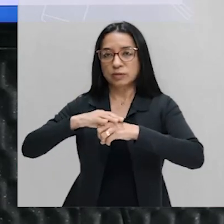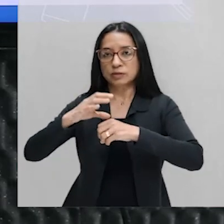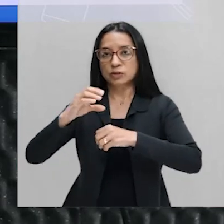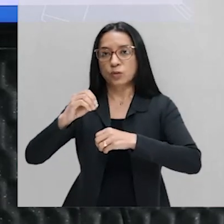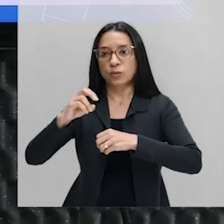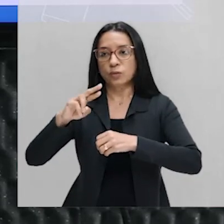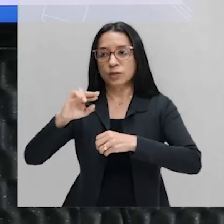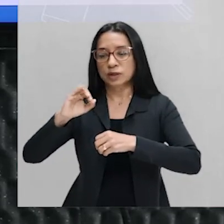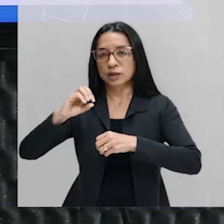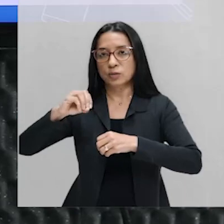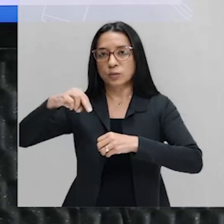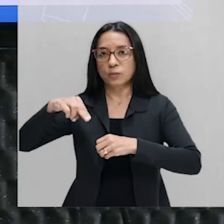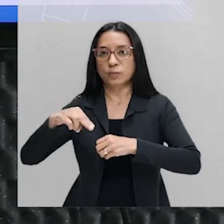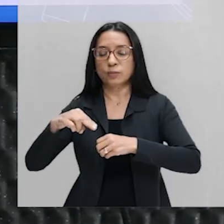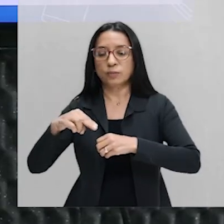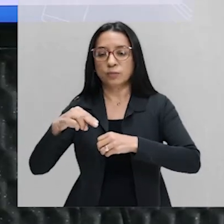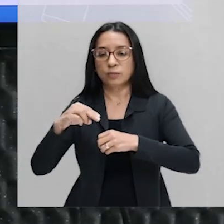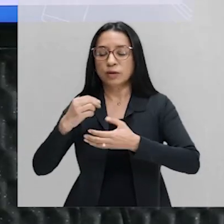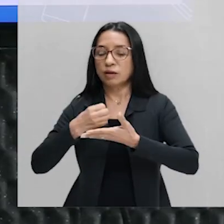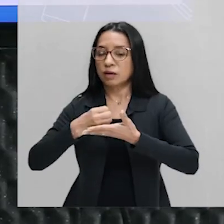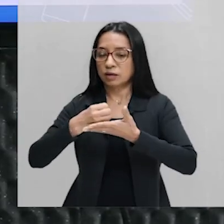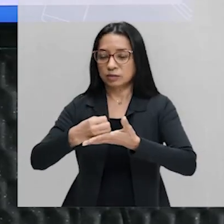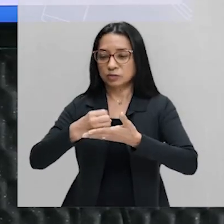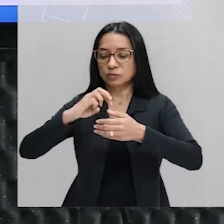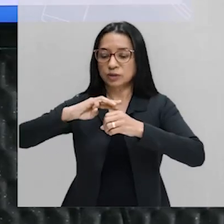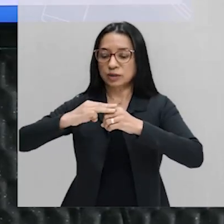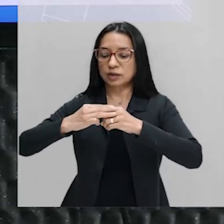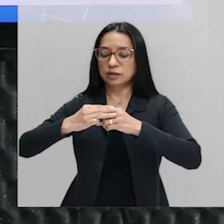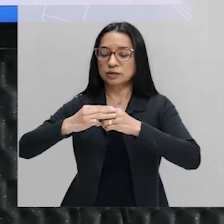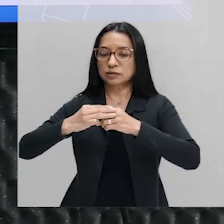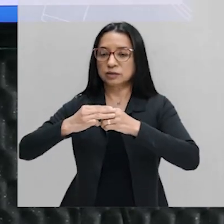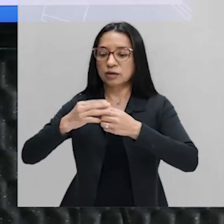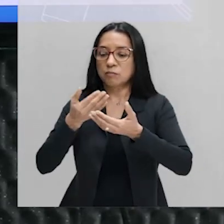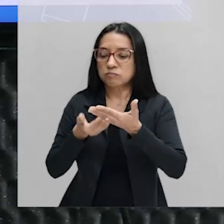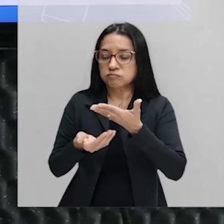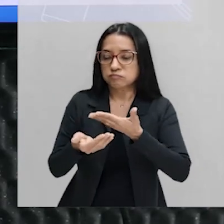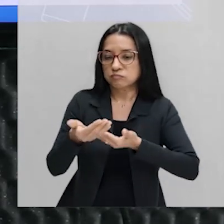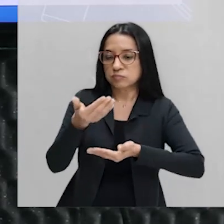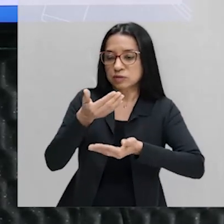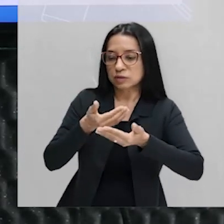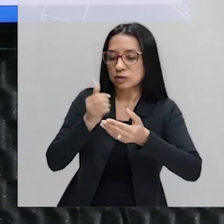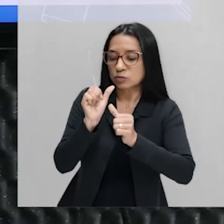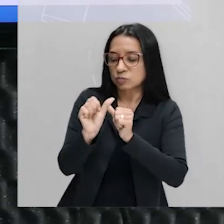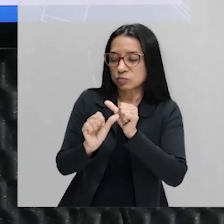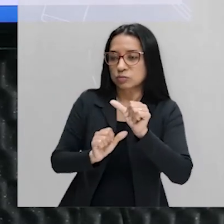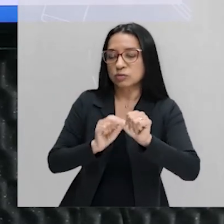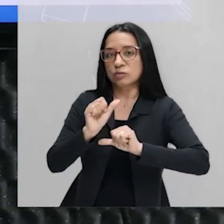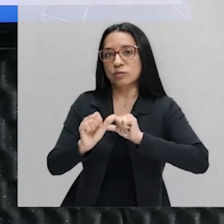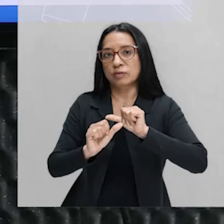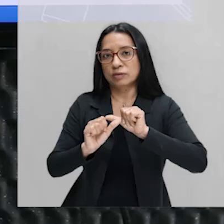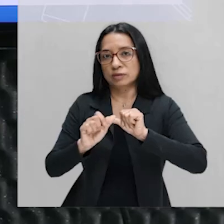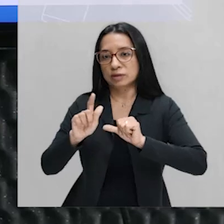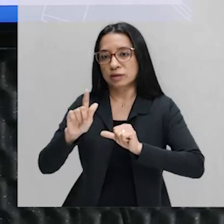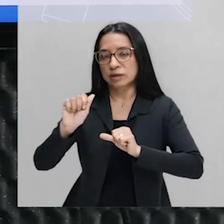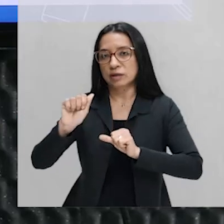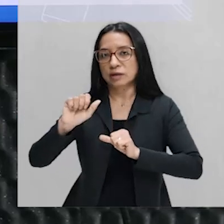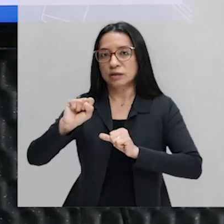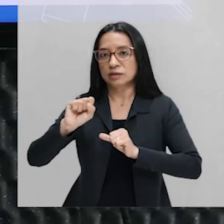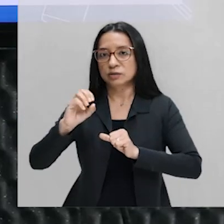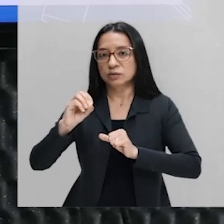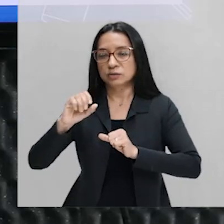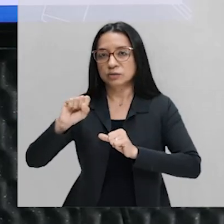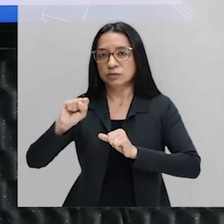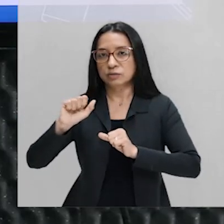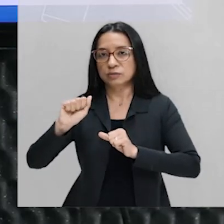córion, tá? Ajuda a casca a promover trocas gasosas, beleza? A outra coisa é que tem